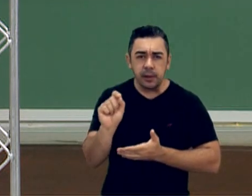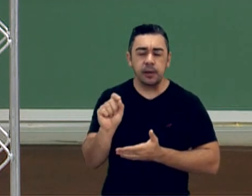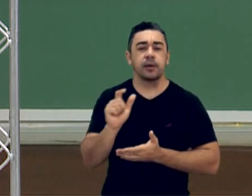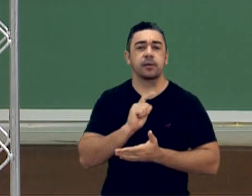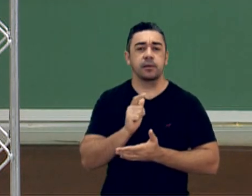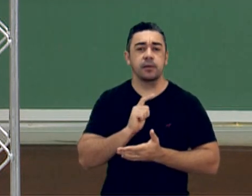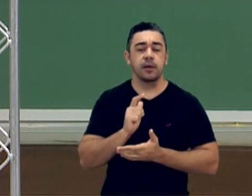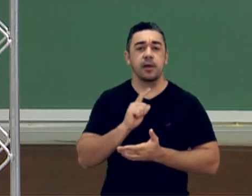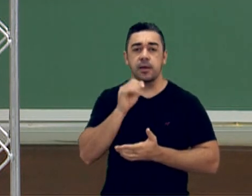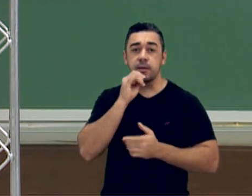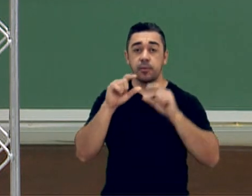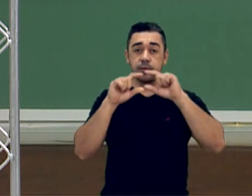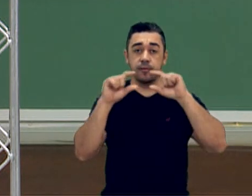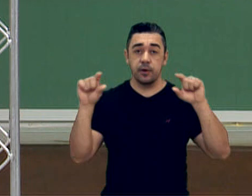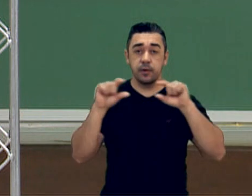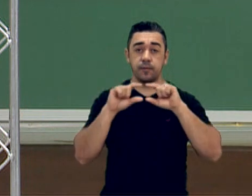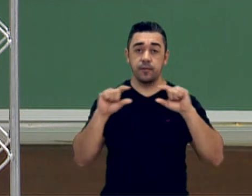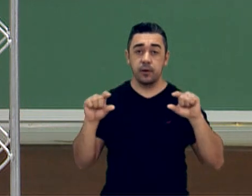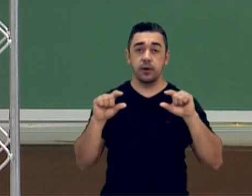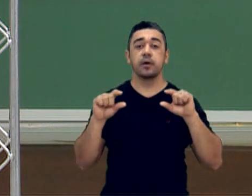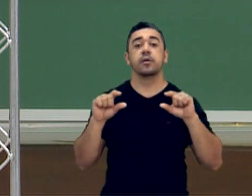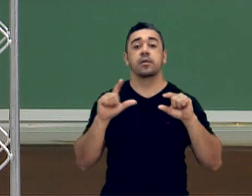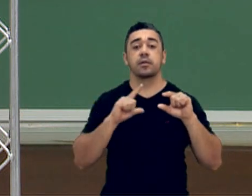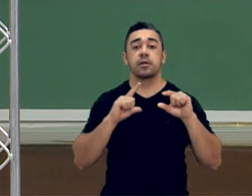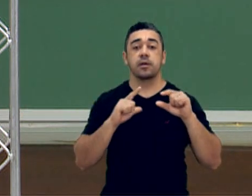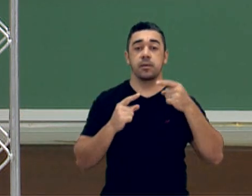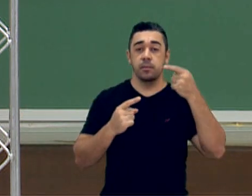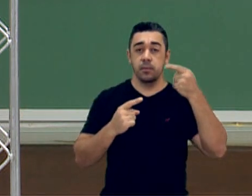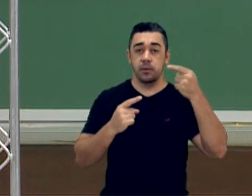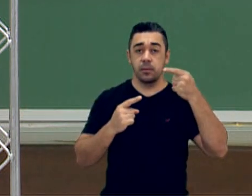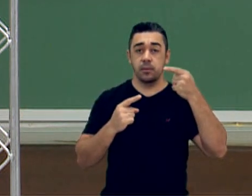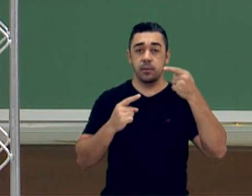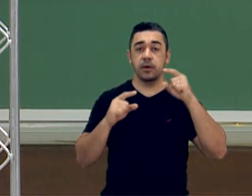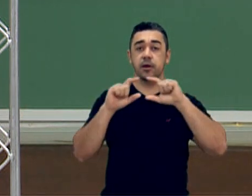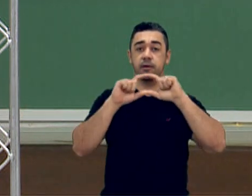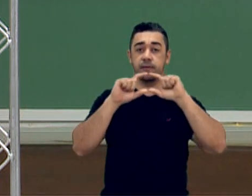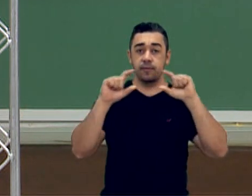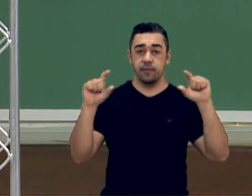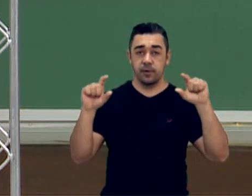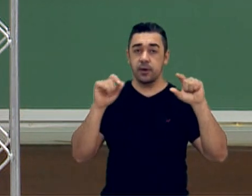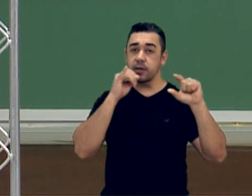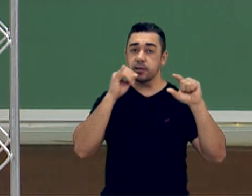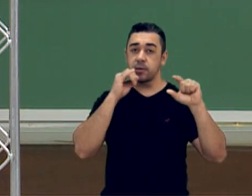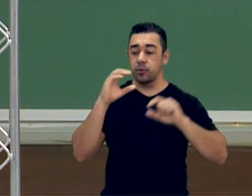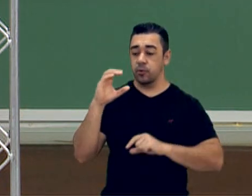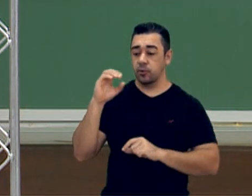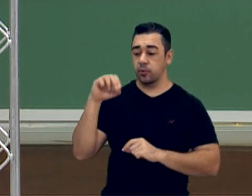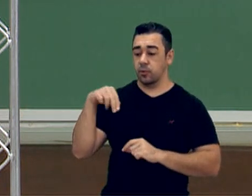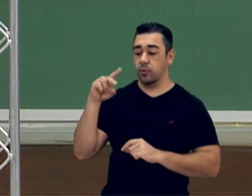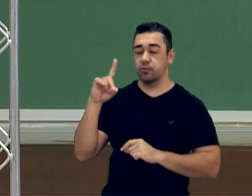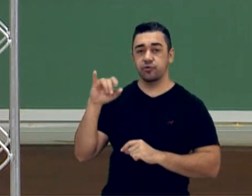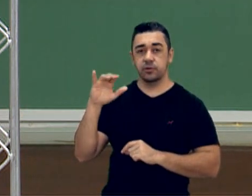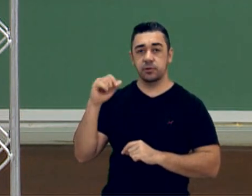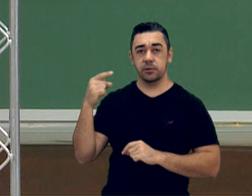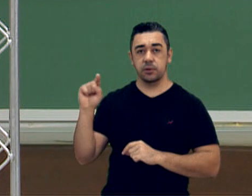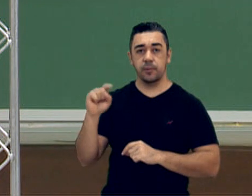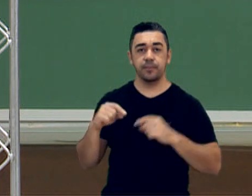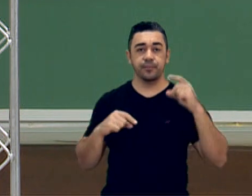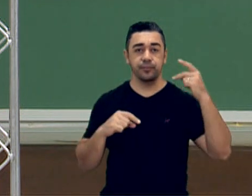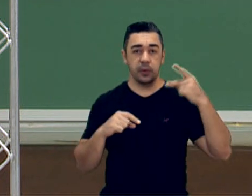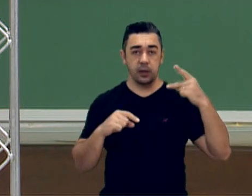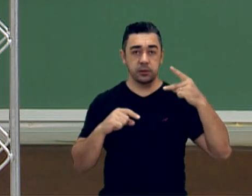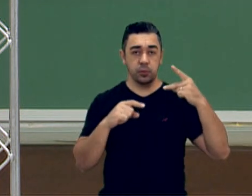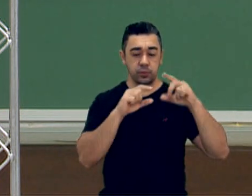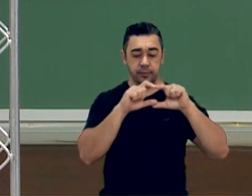duas orações em que nós usamos a primeira frase como sendo uma condição e a segunda frase